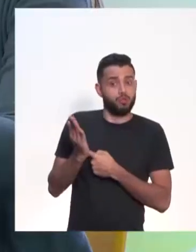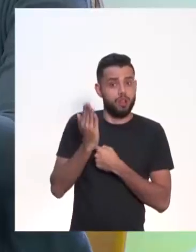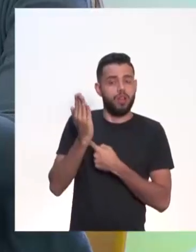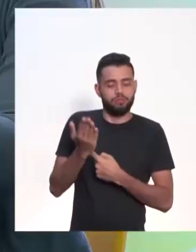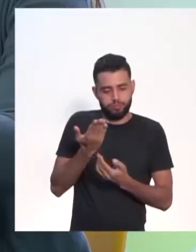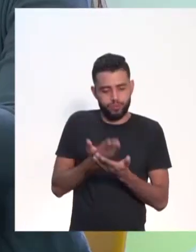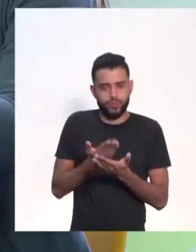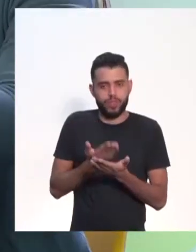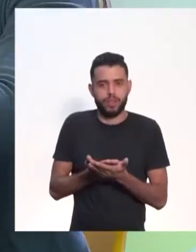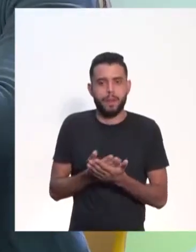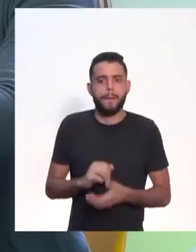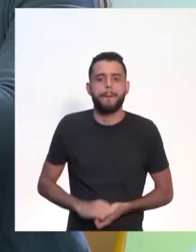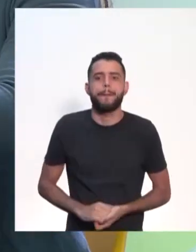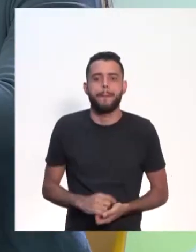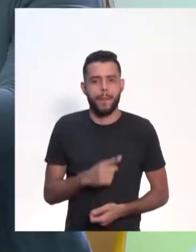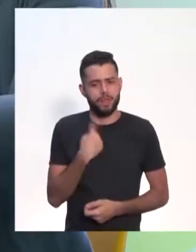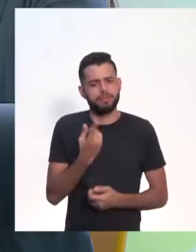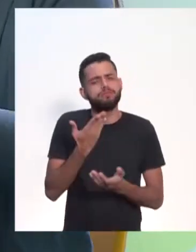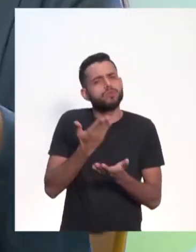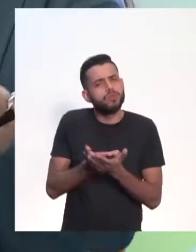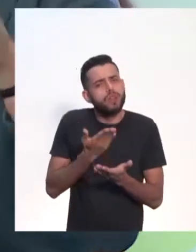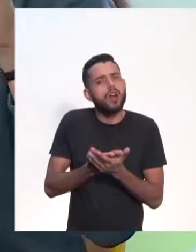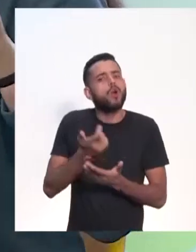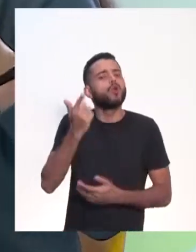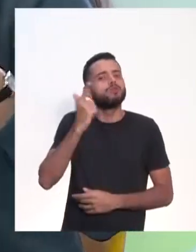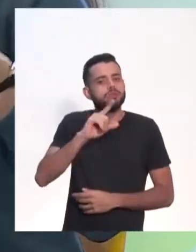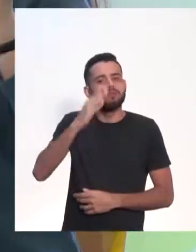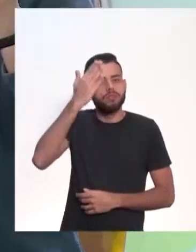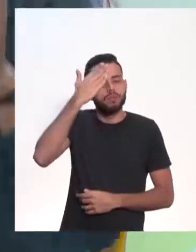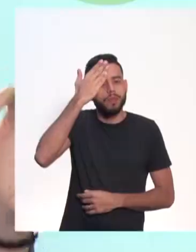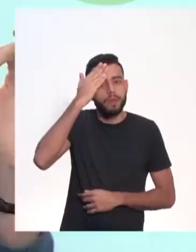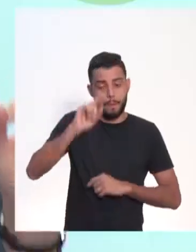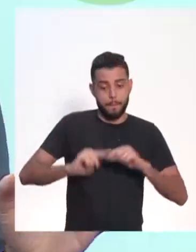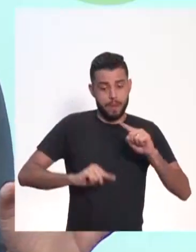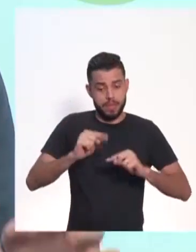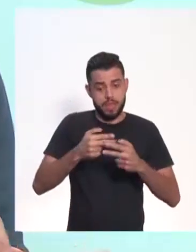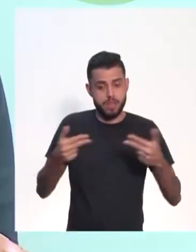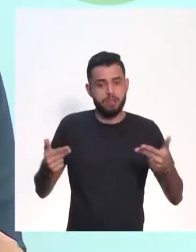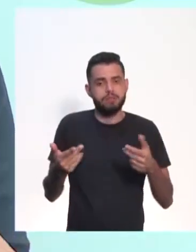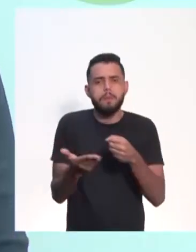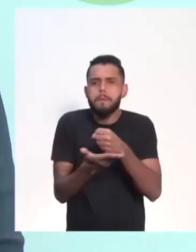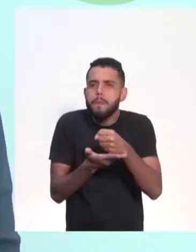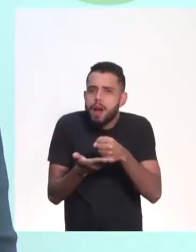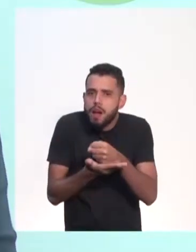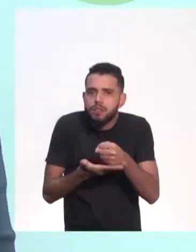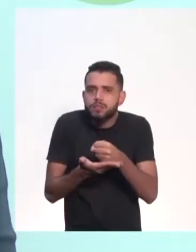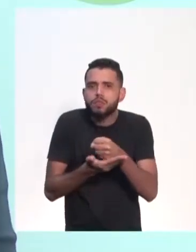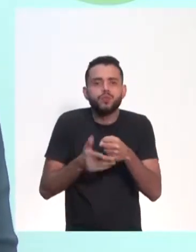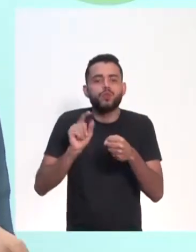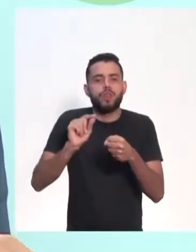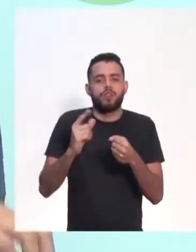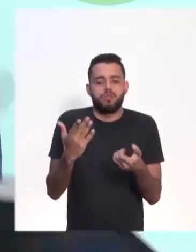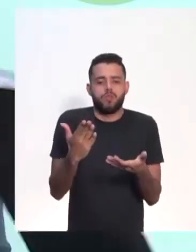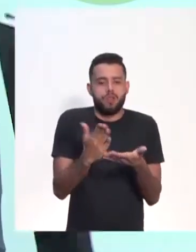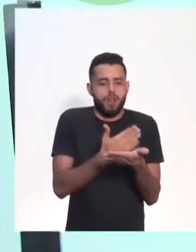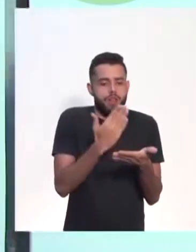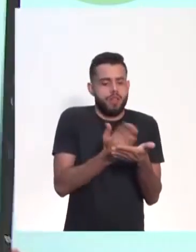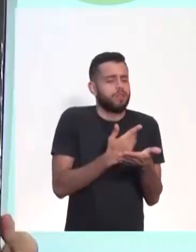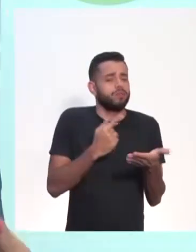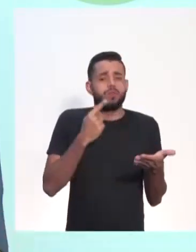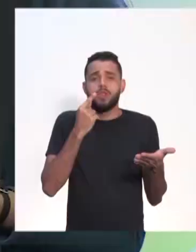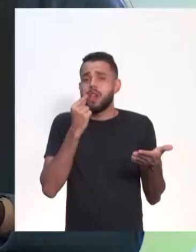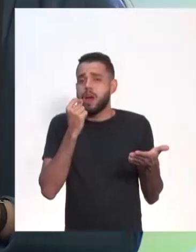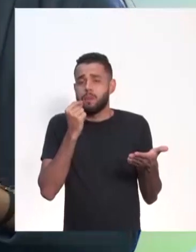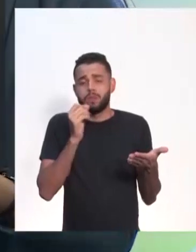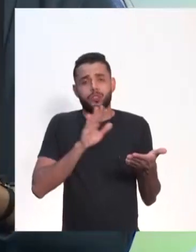gente estudar e para a gente poder se orientar, o material básico necessário é um caderno e um lápis. A